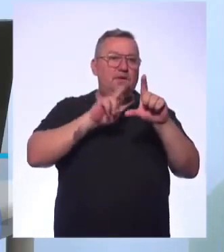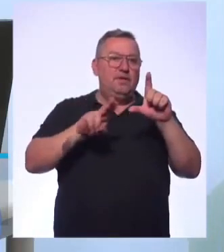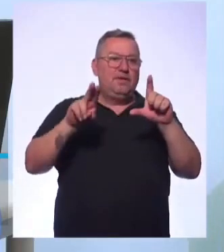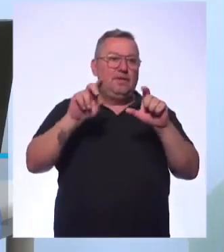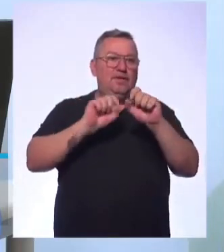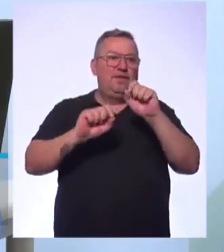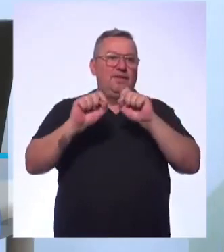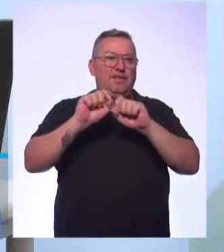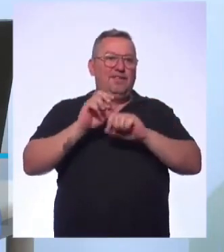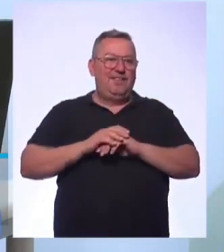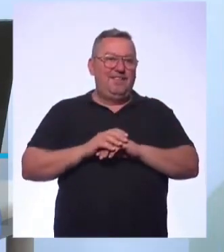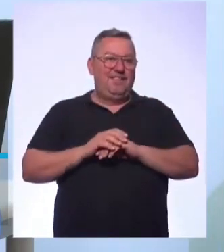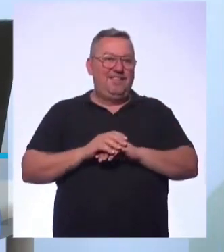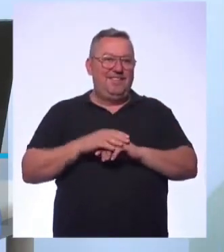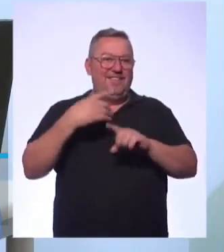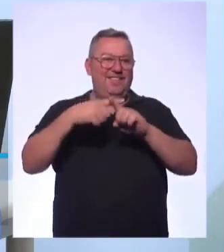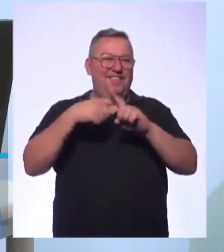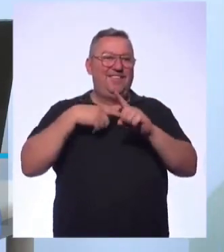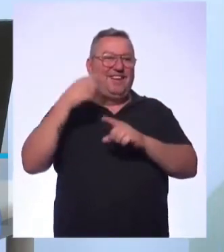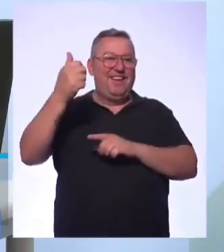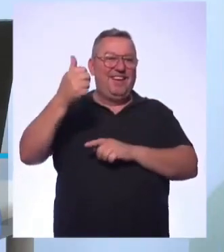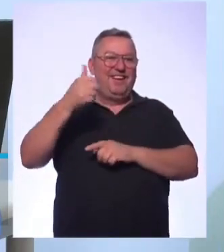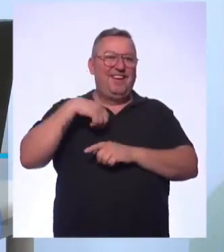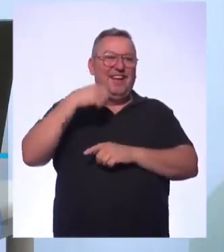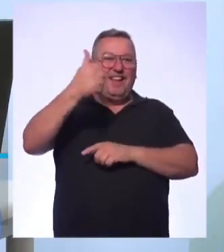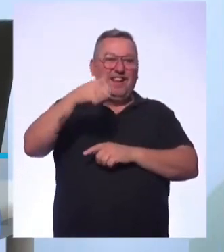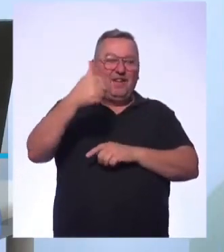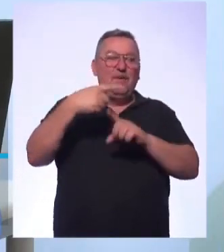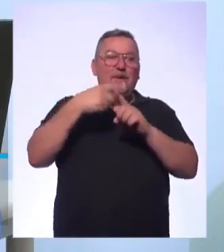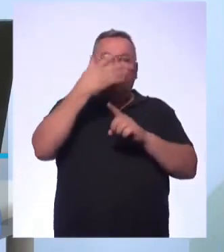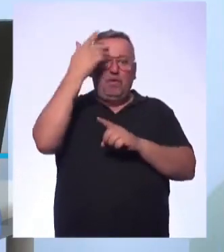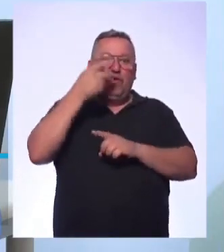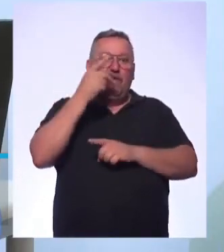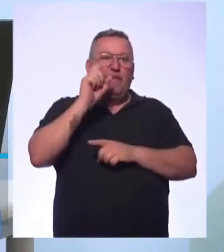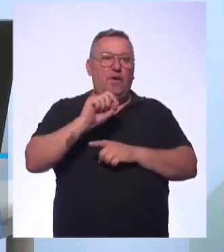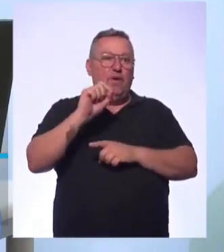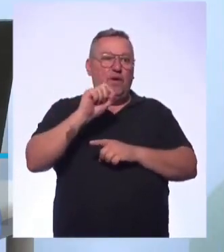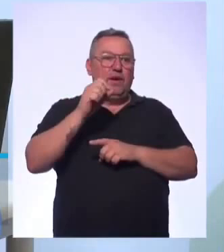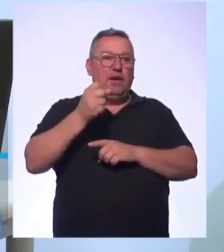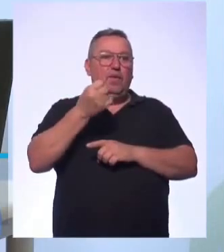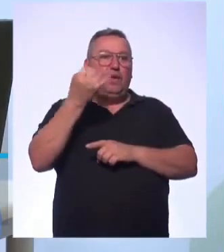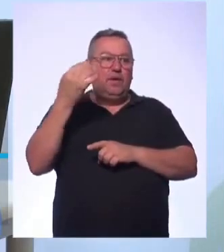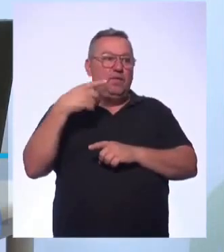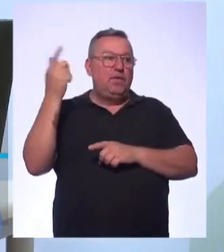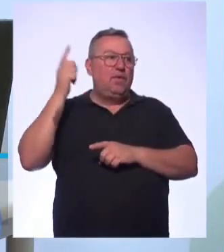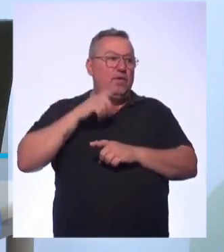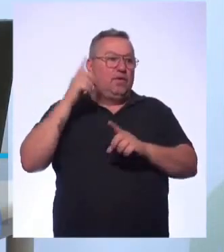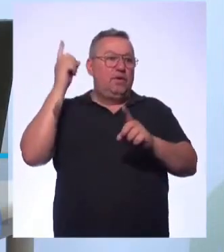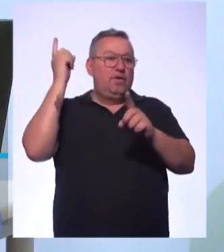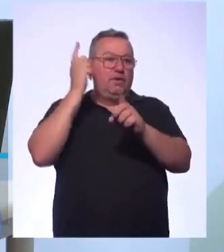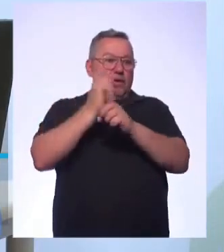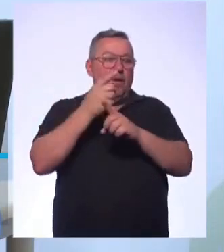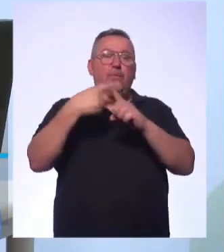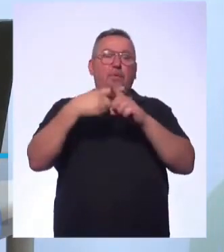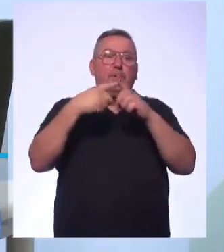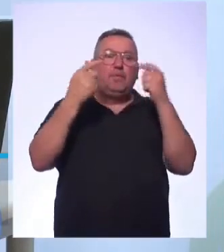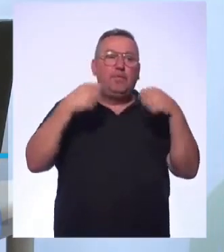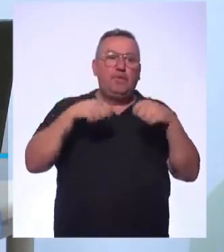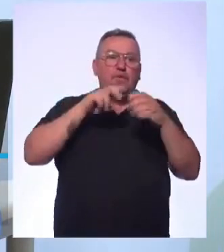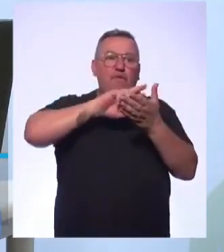descrição do que a gente está analisando. O que a pessoa quis dizer com aquilo? Para a gente conseguir se encontrar. Porque nós podemos